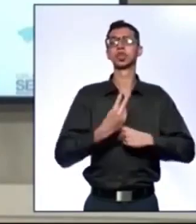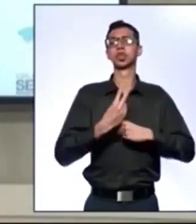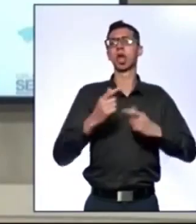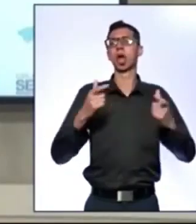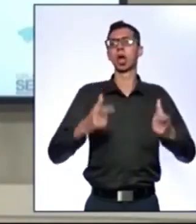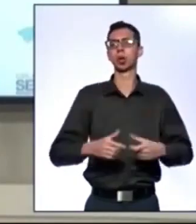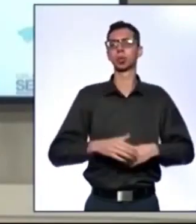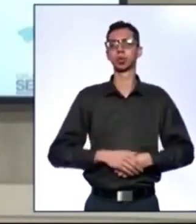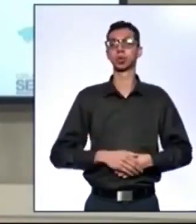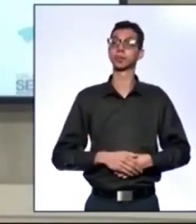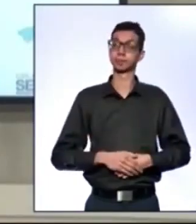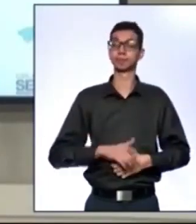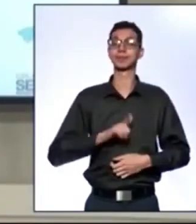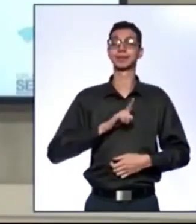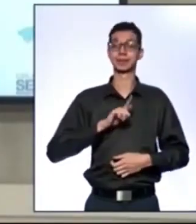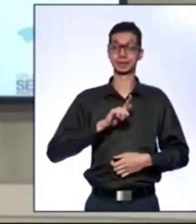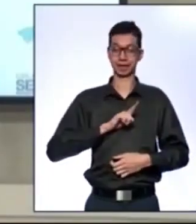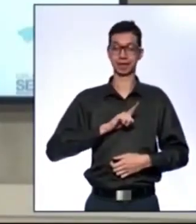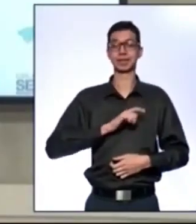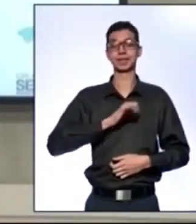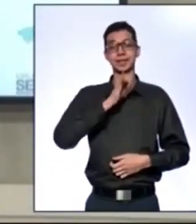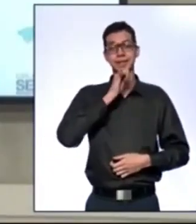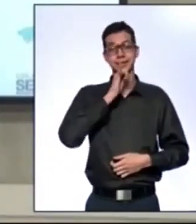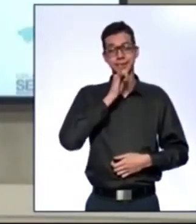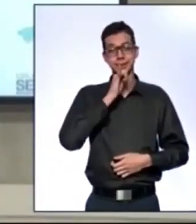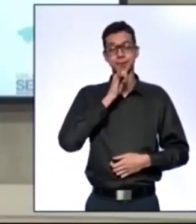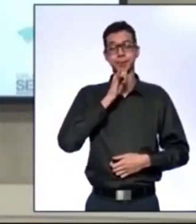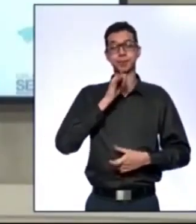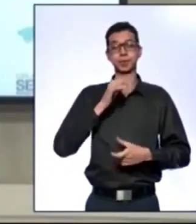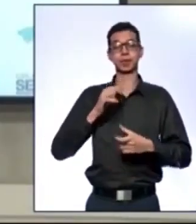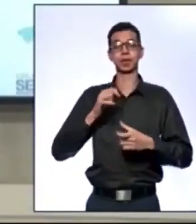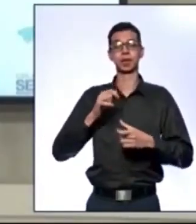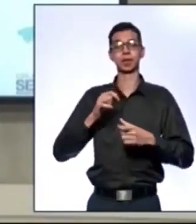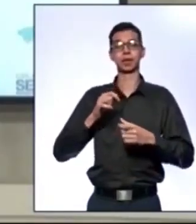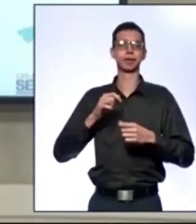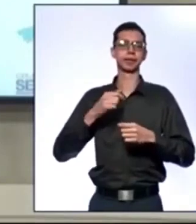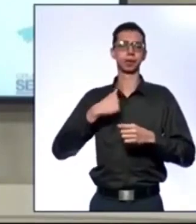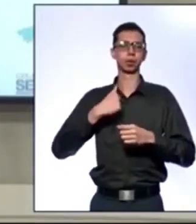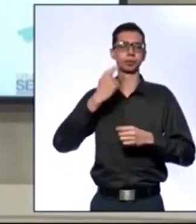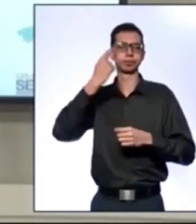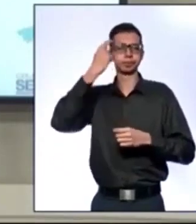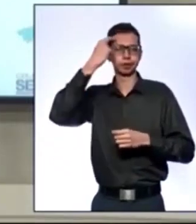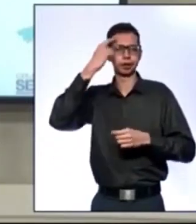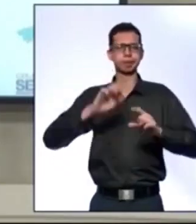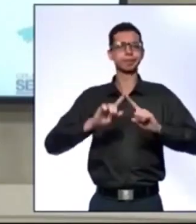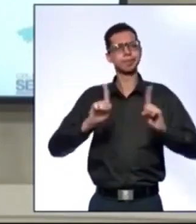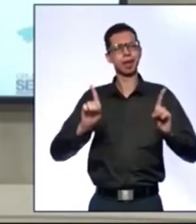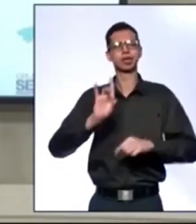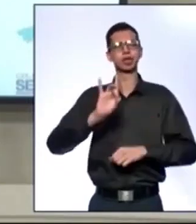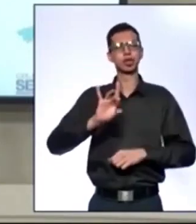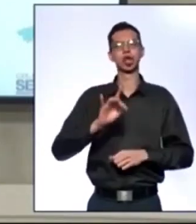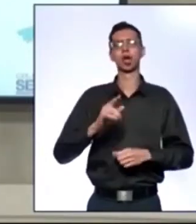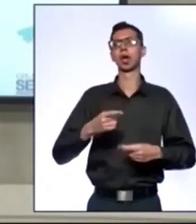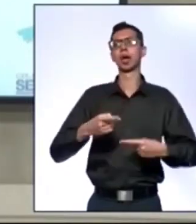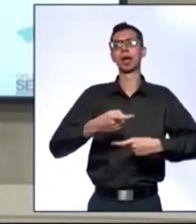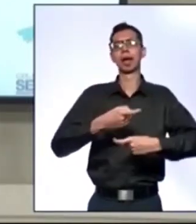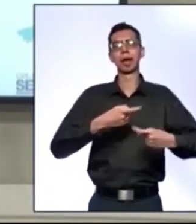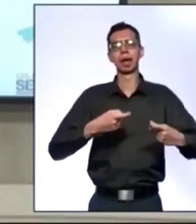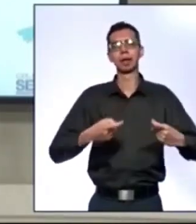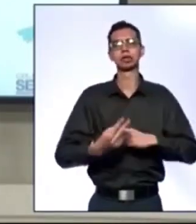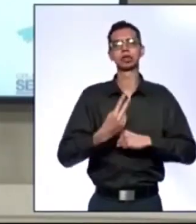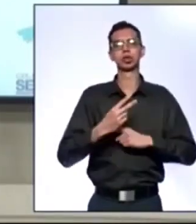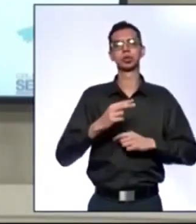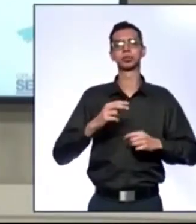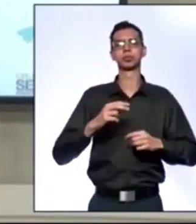antígeno na superfície do agente causador. Ah, mas eu só tenho antígenos ligados a